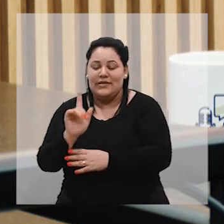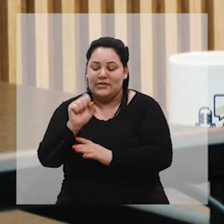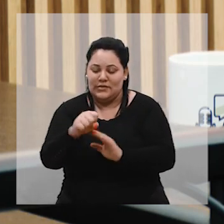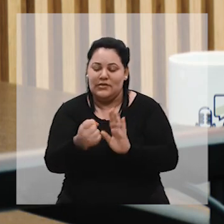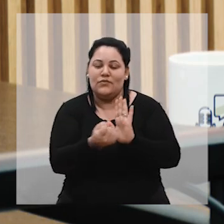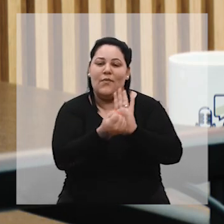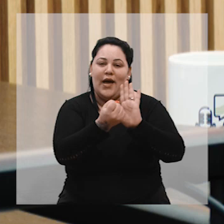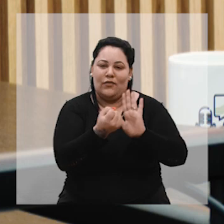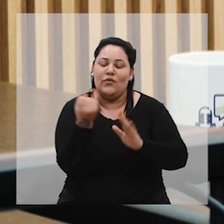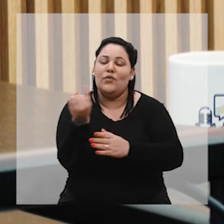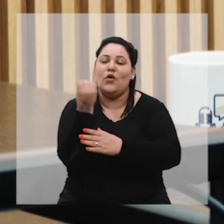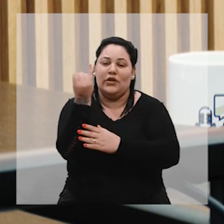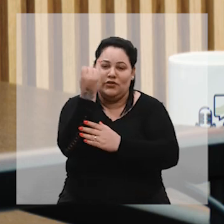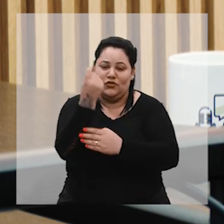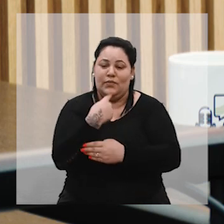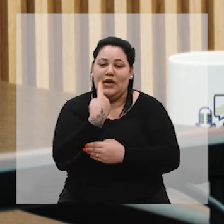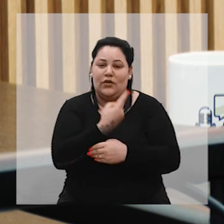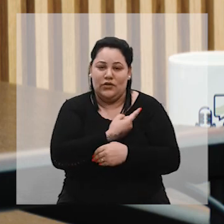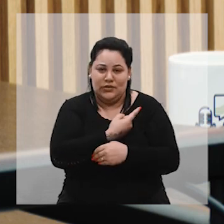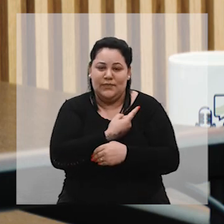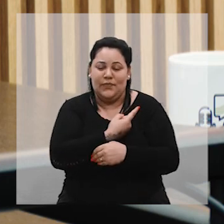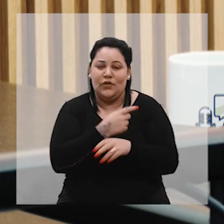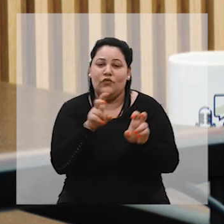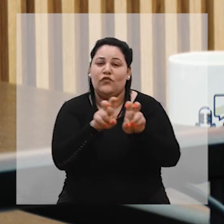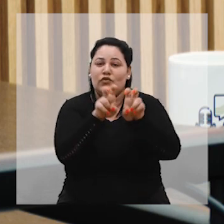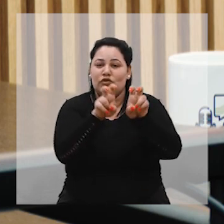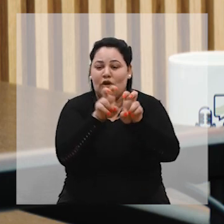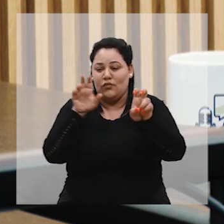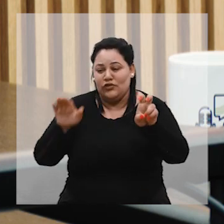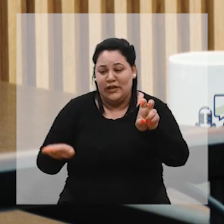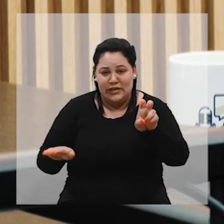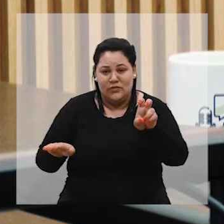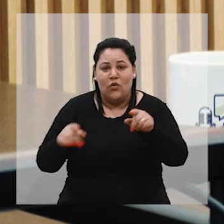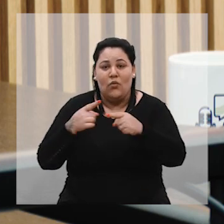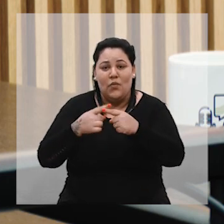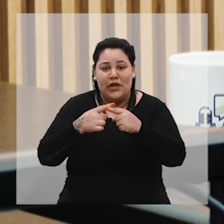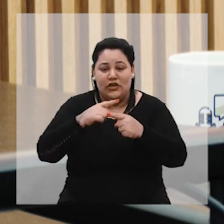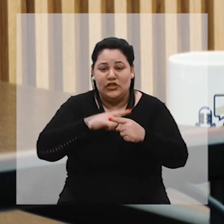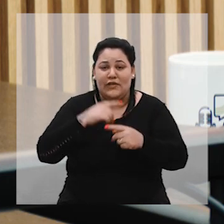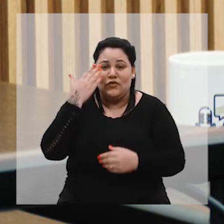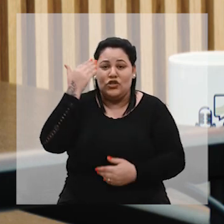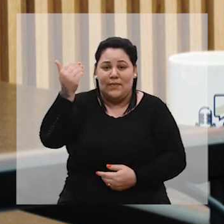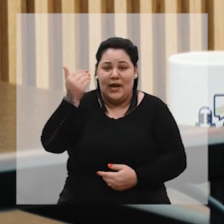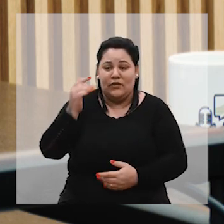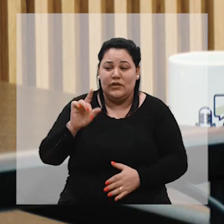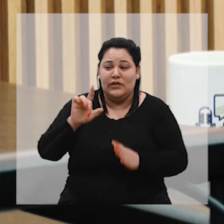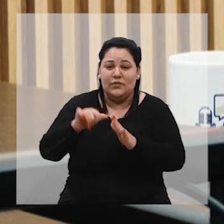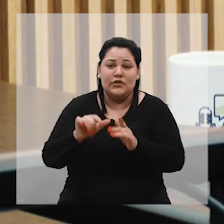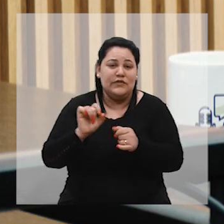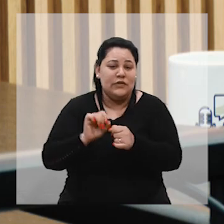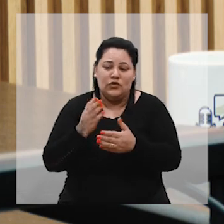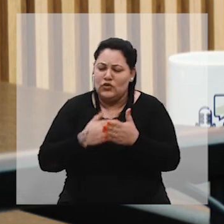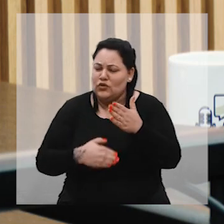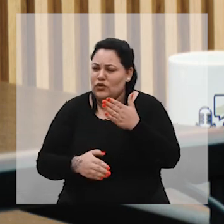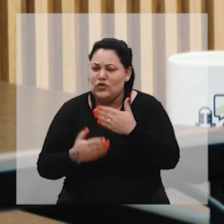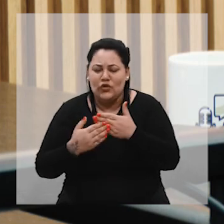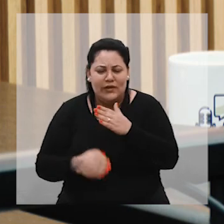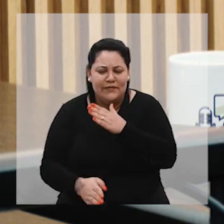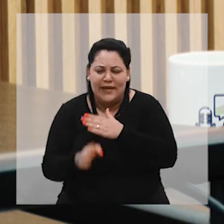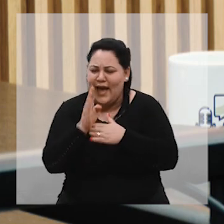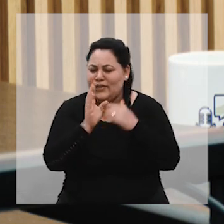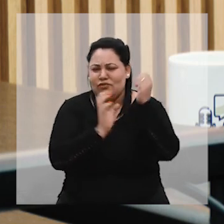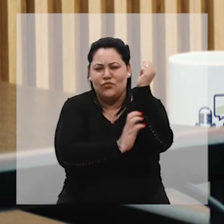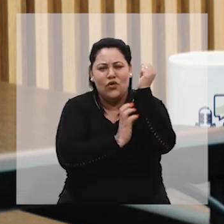foi o grande marco da seleção, o grande marco do futsal de nanismo. Porque nós tivemos a convocação e depois fizemos toda